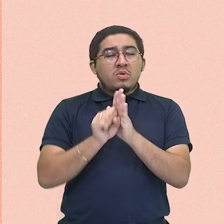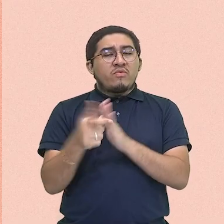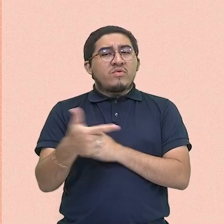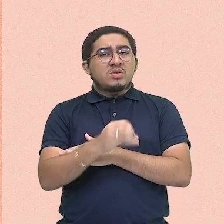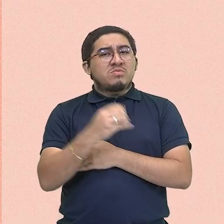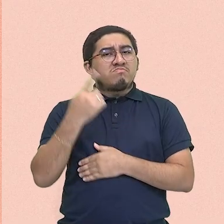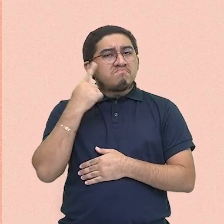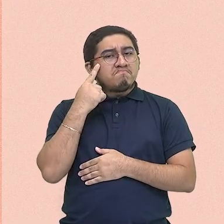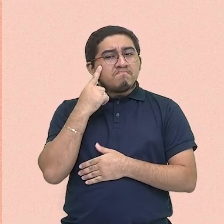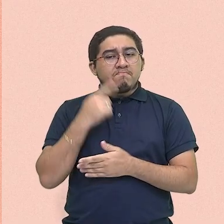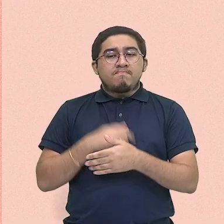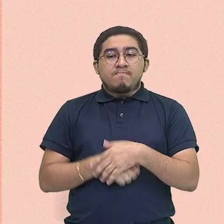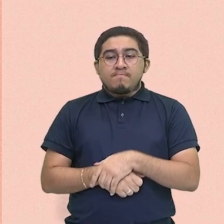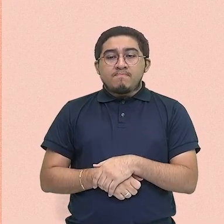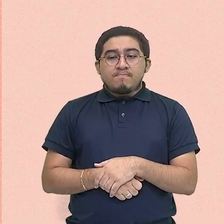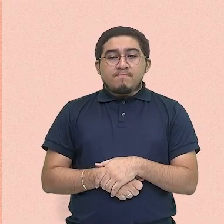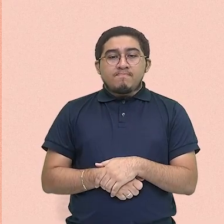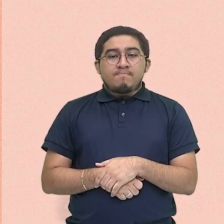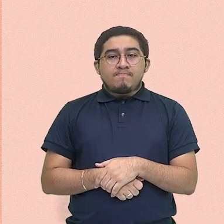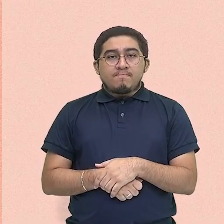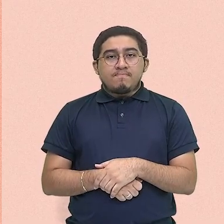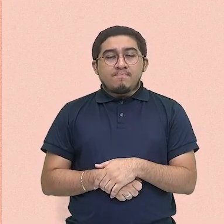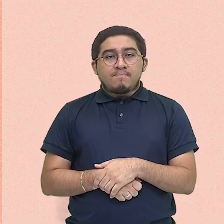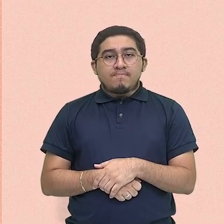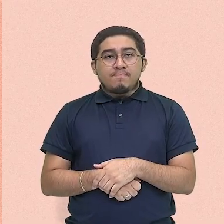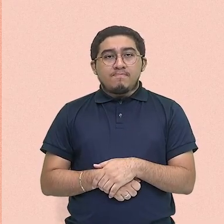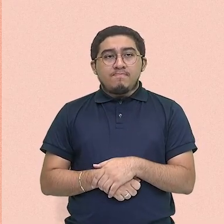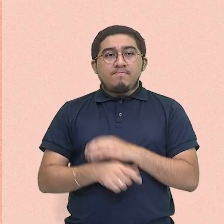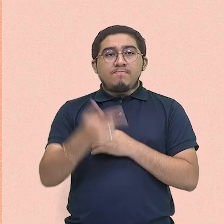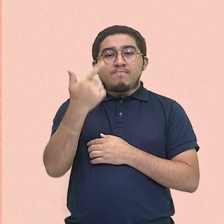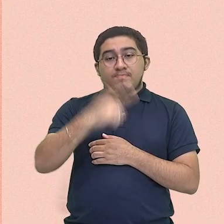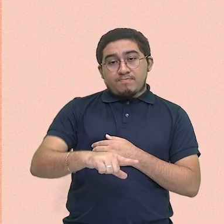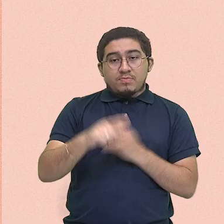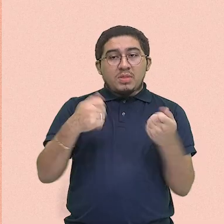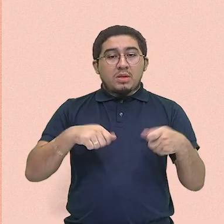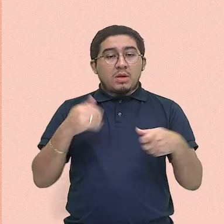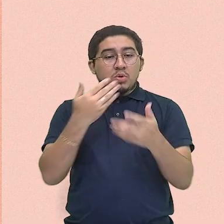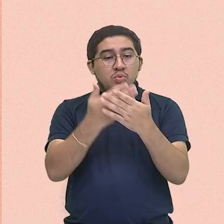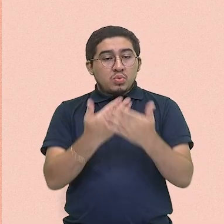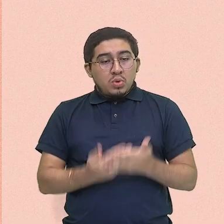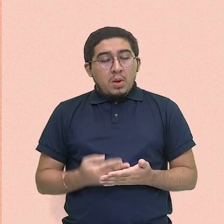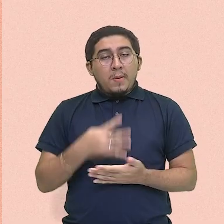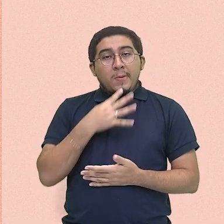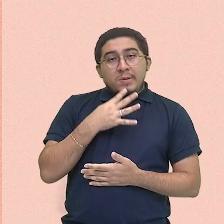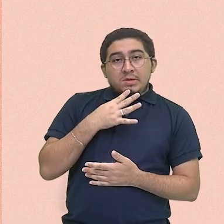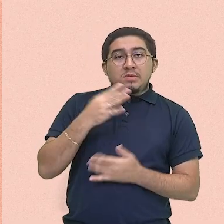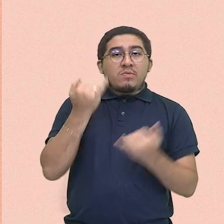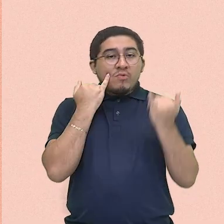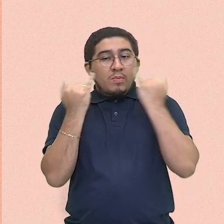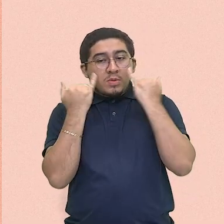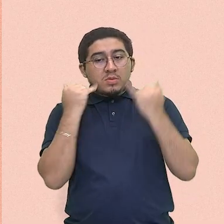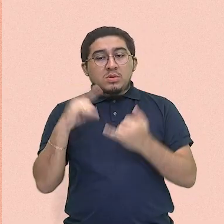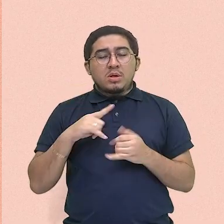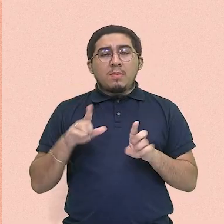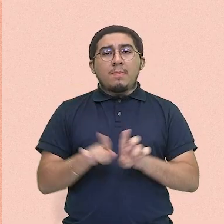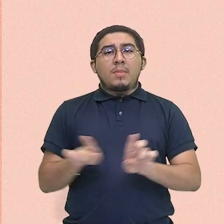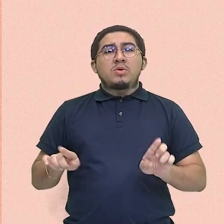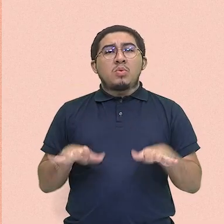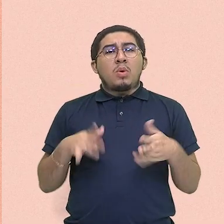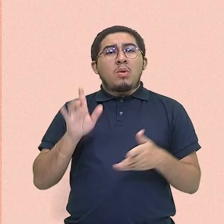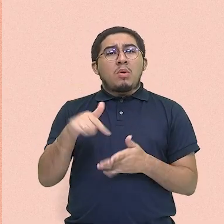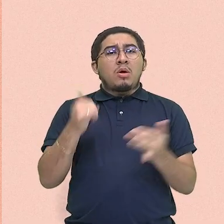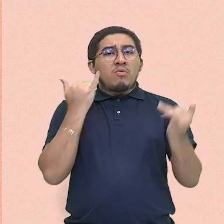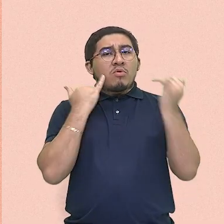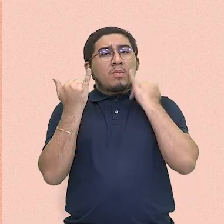XX? Bem, mais uma vez, vou ter que estudar, conhecer, ter informações. E quais são